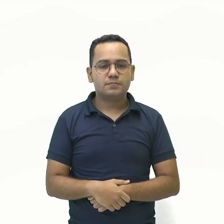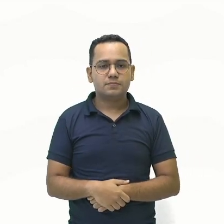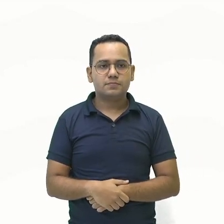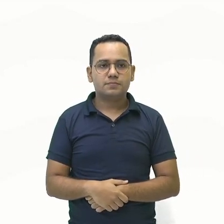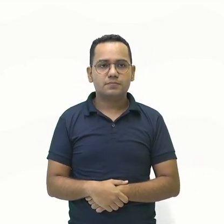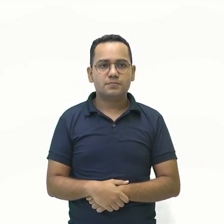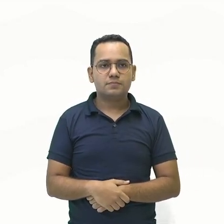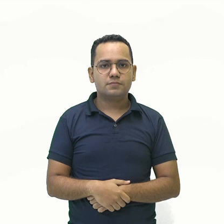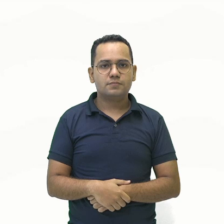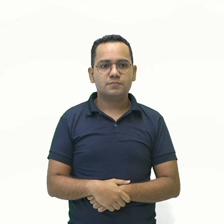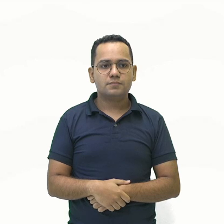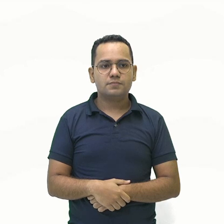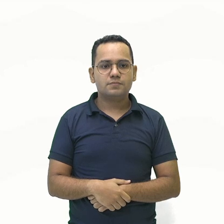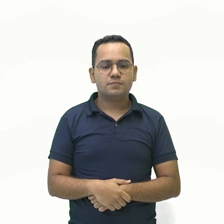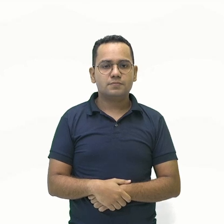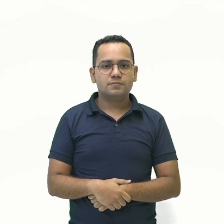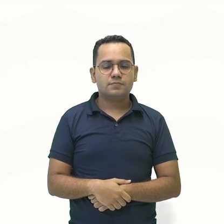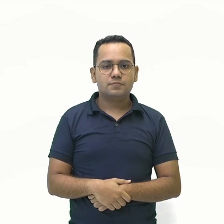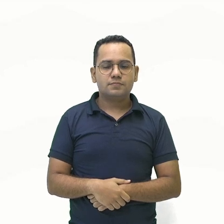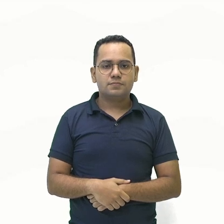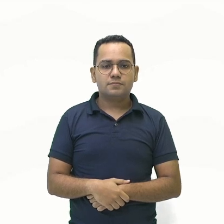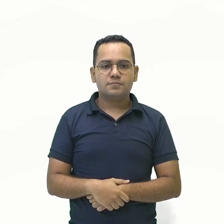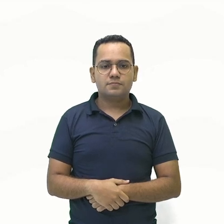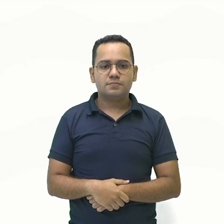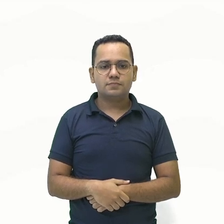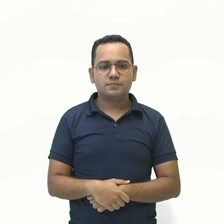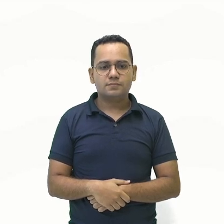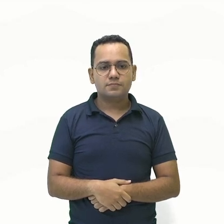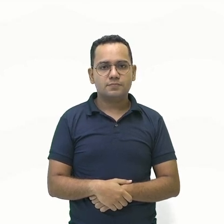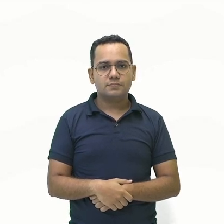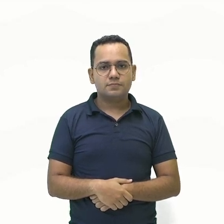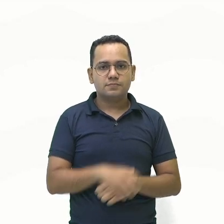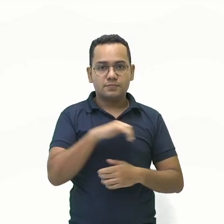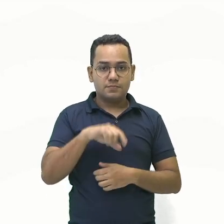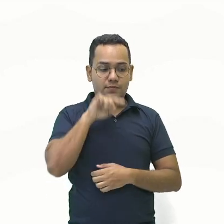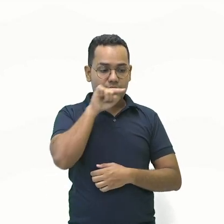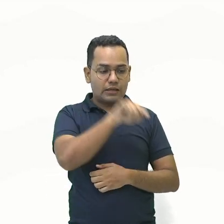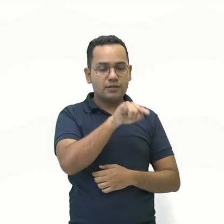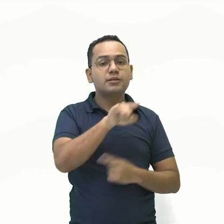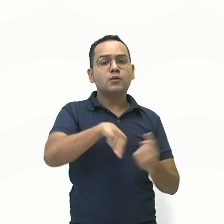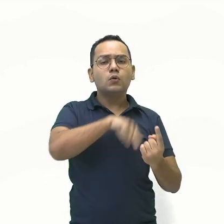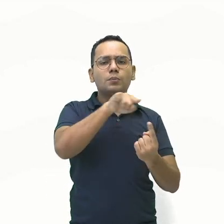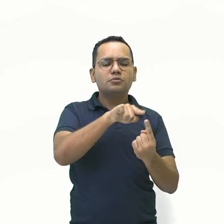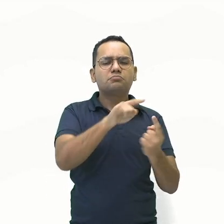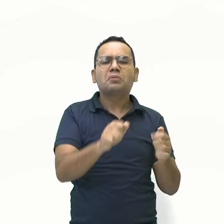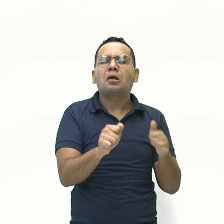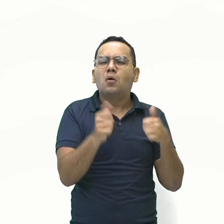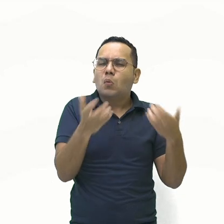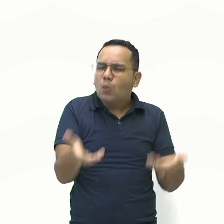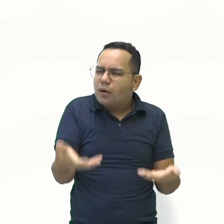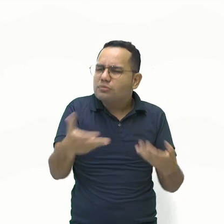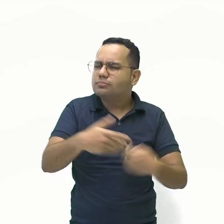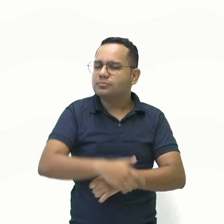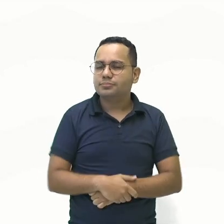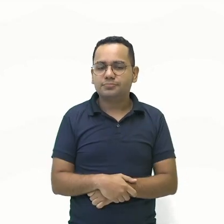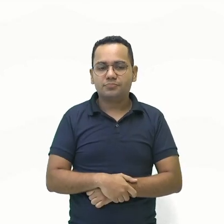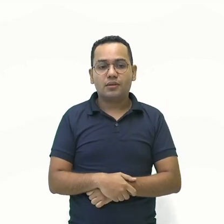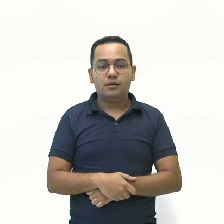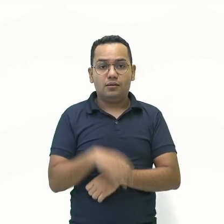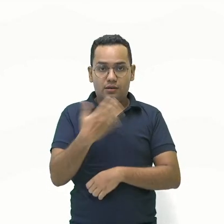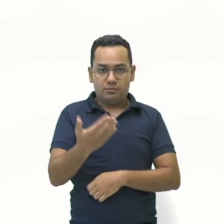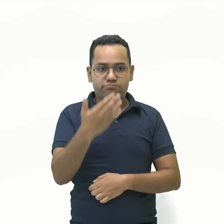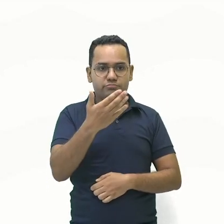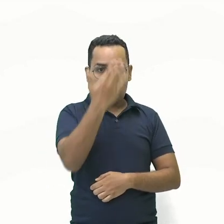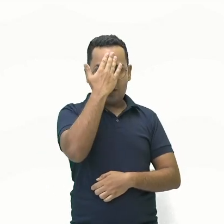com vocês é a questão dos objetivos da Conferência de Estocolmo. E a partir desses objetivos, a gente consegue entender